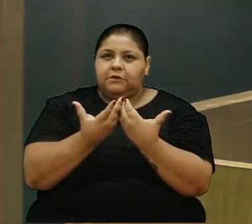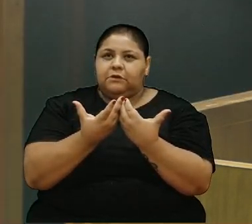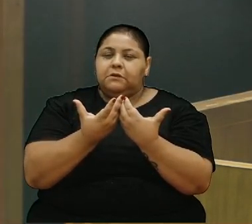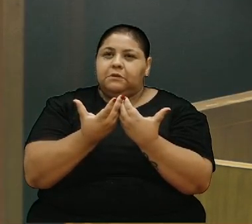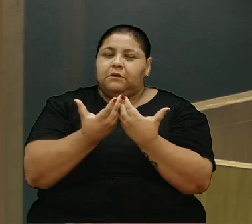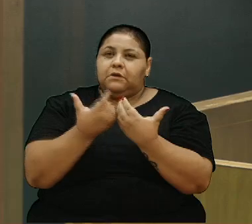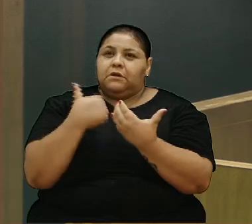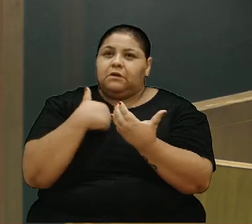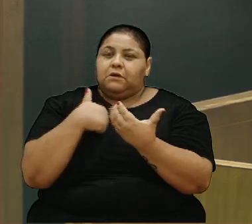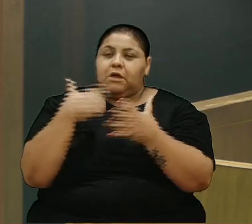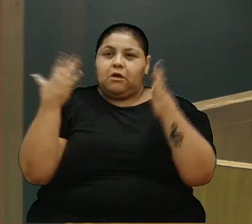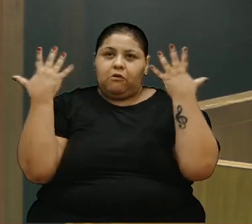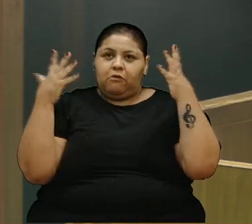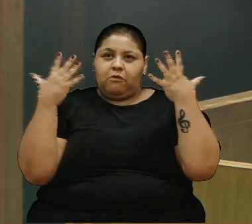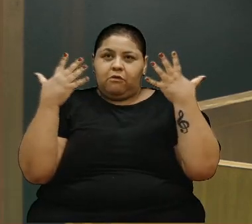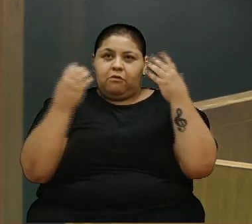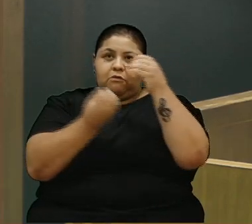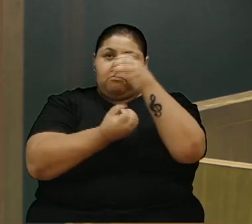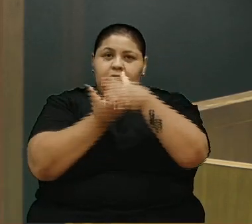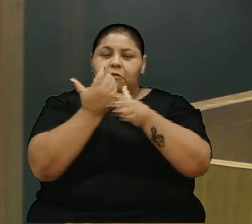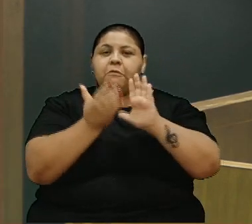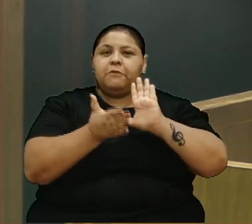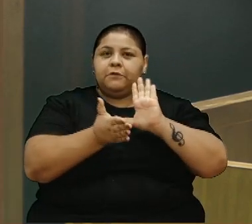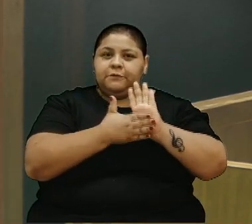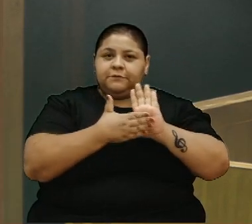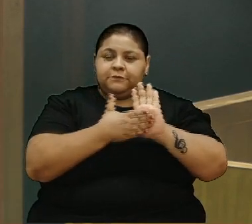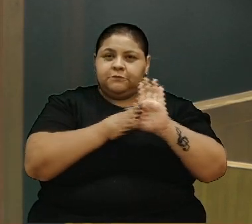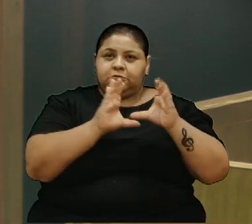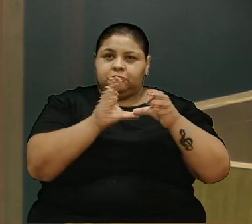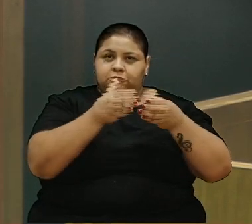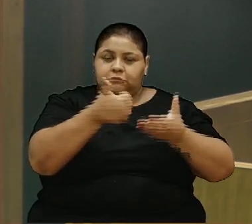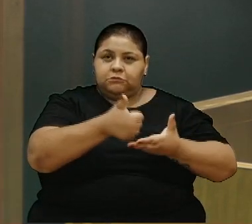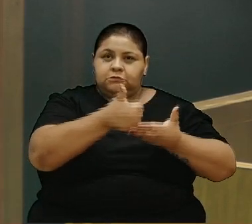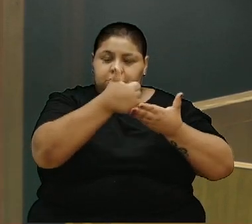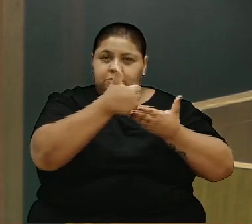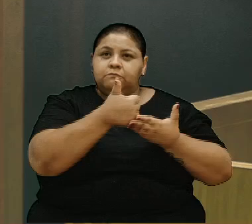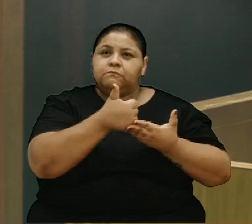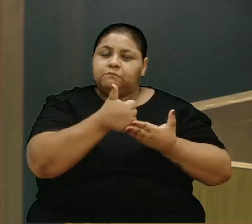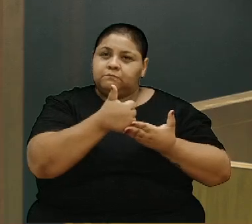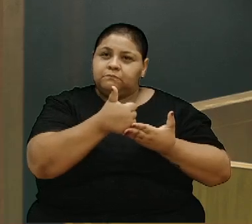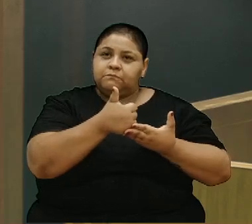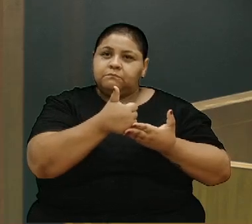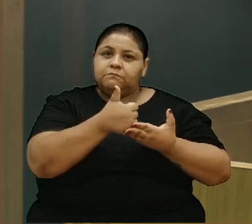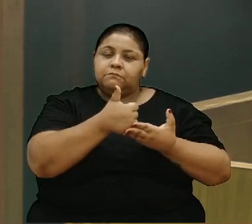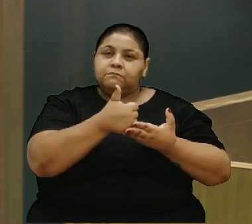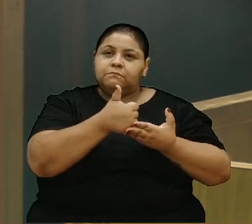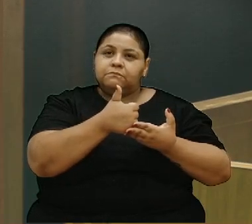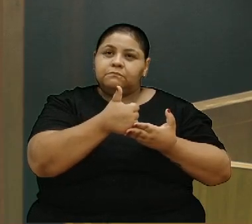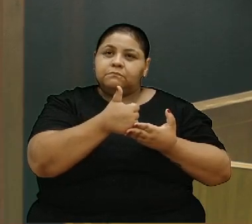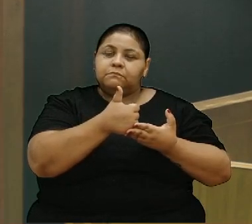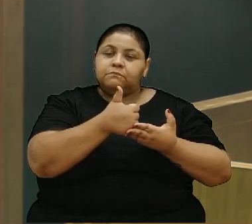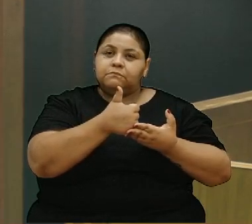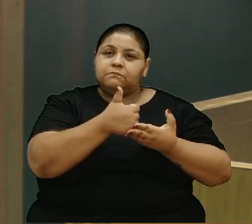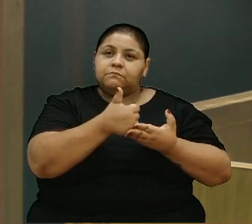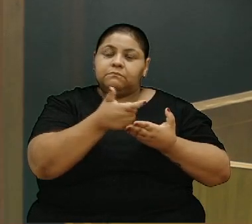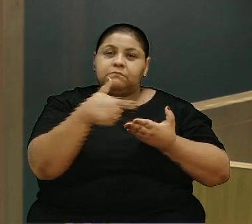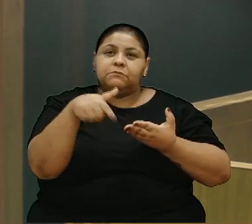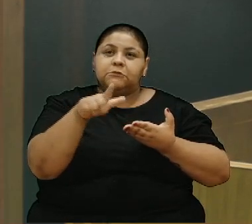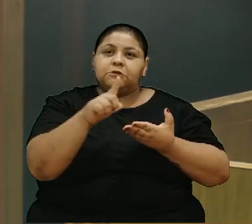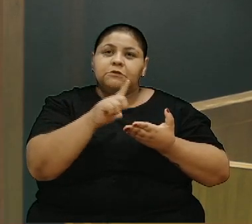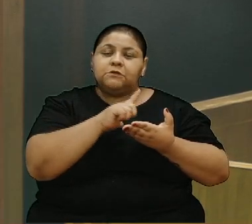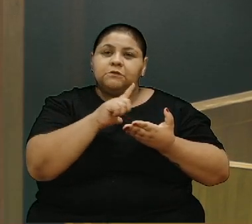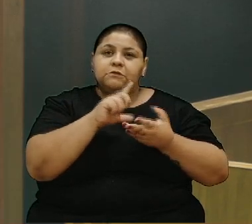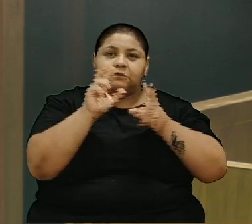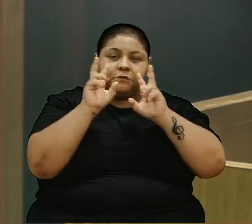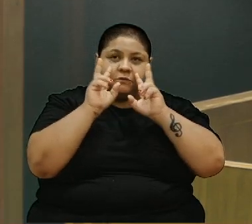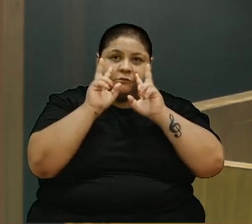eu parabenizo o autor da proposta da Frente Parlamentar. Parabéns, vereador Bortola. Nós temos que